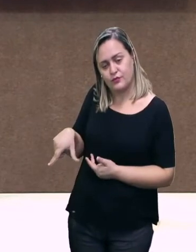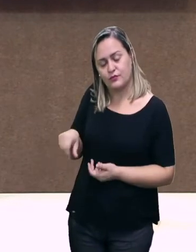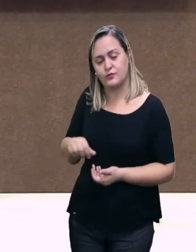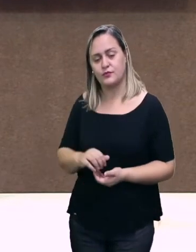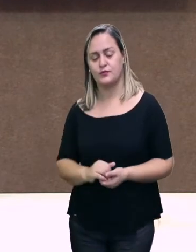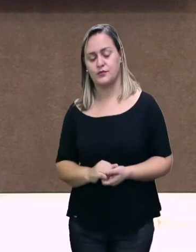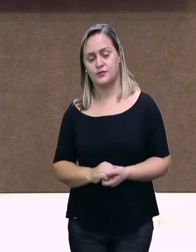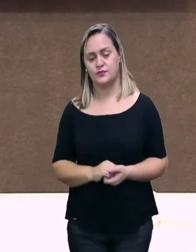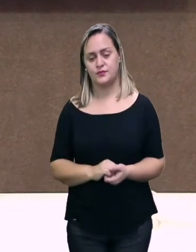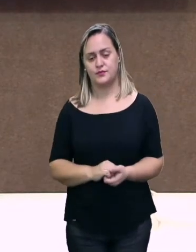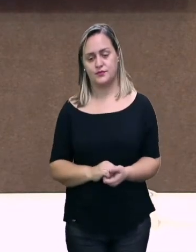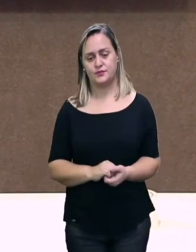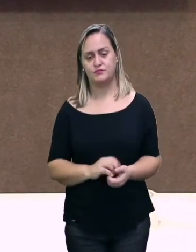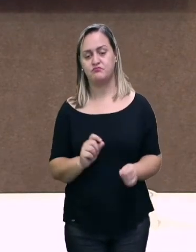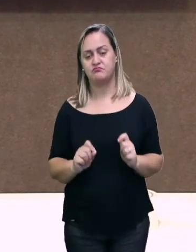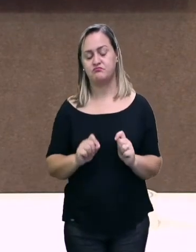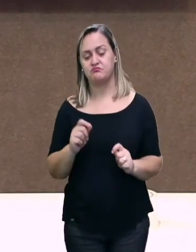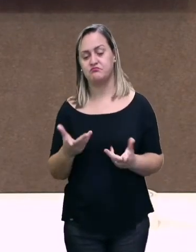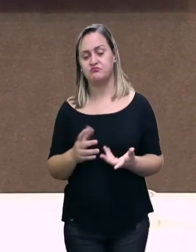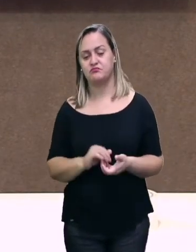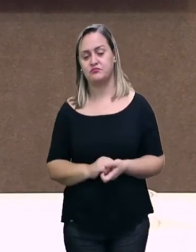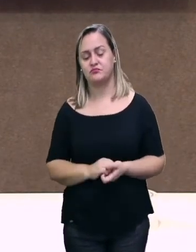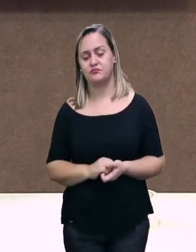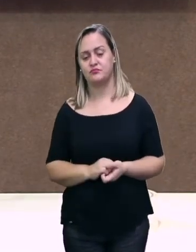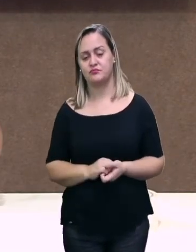Aí, o que que vai acontecer?